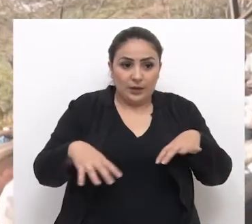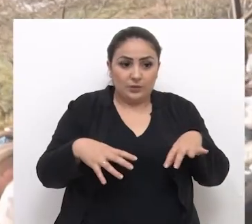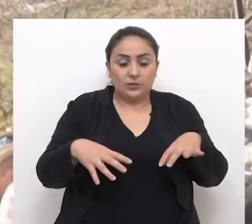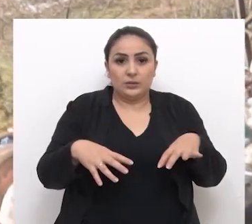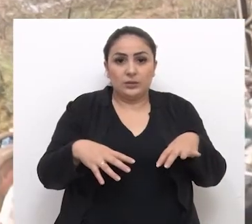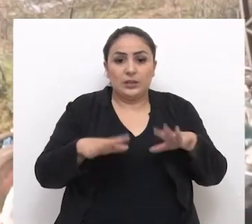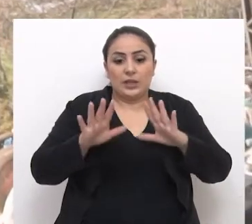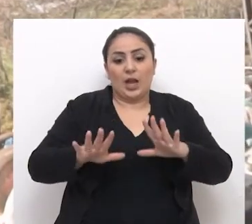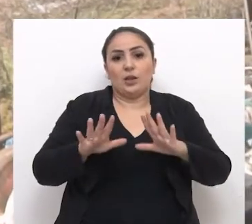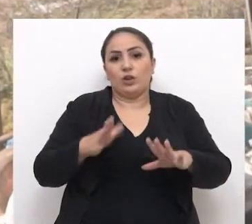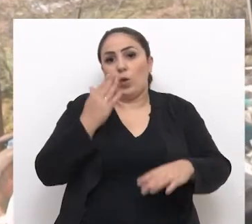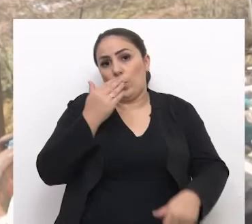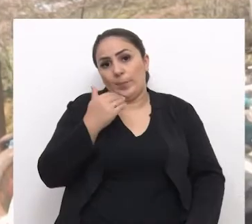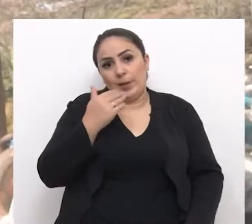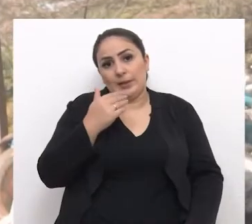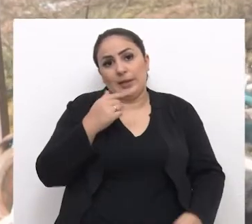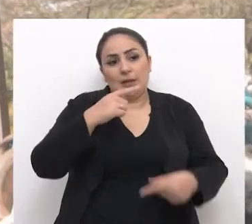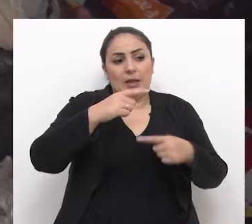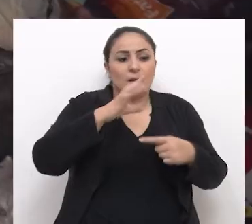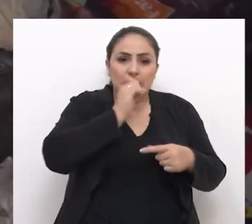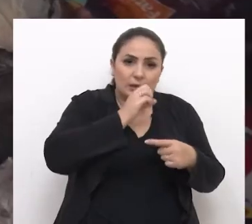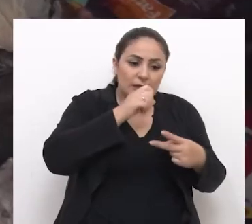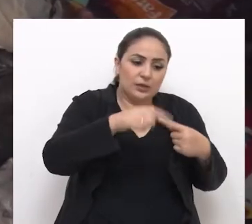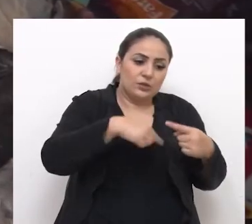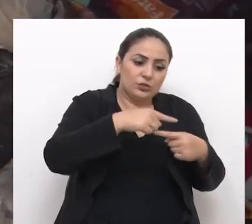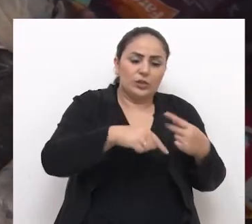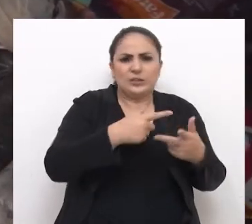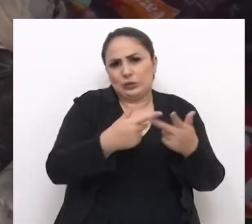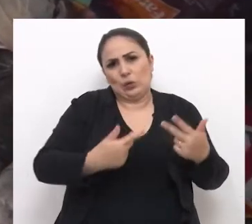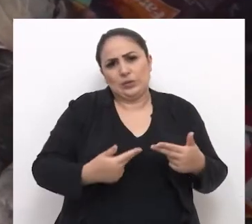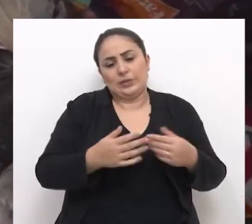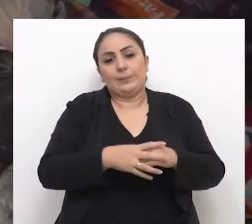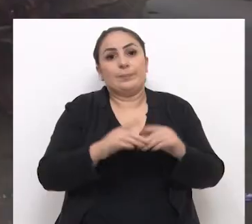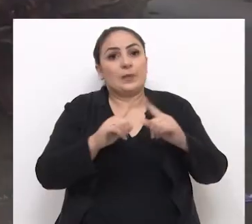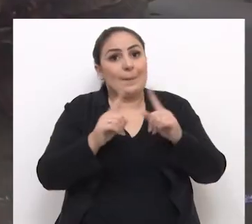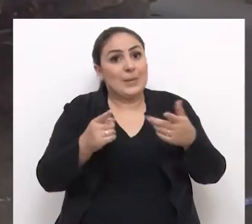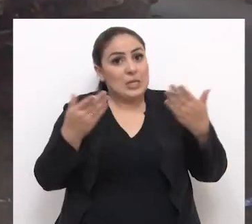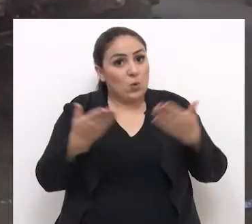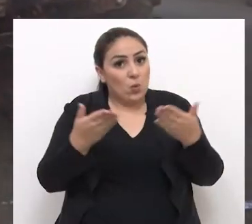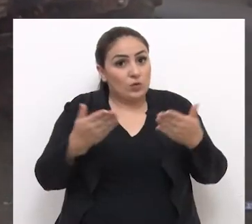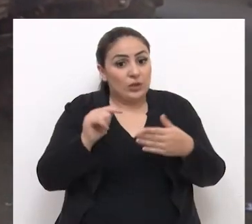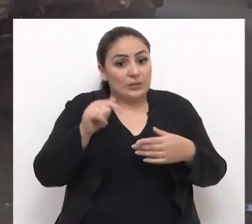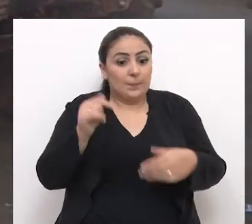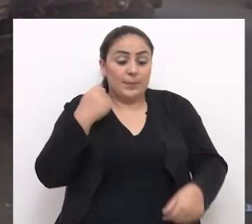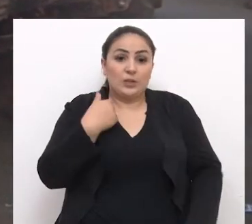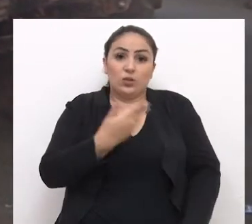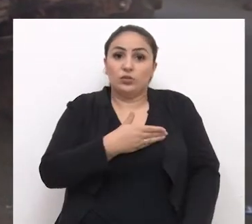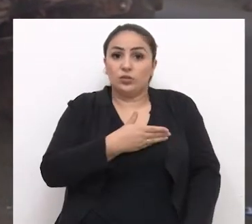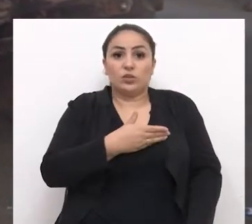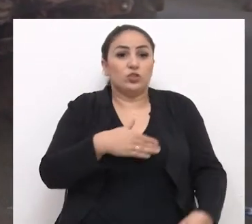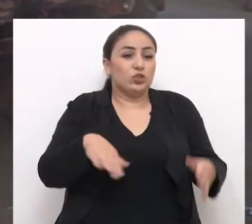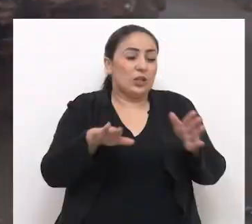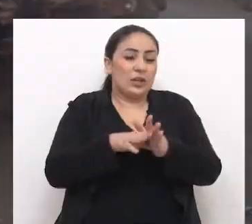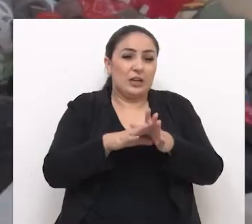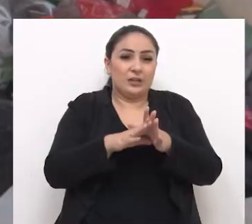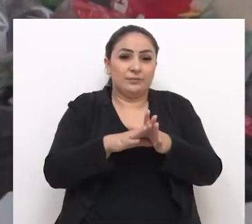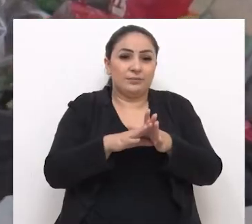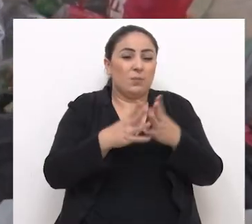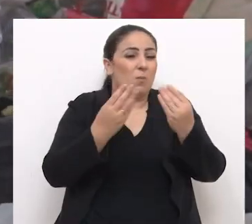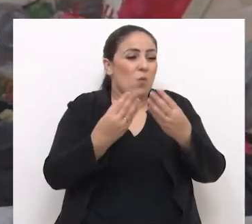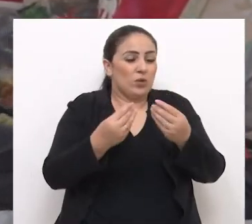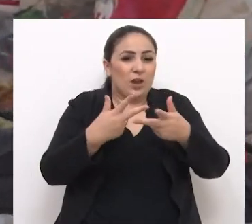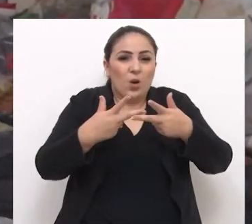separado e deixa comida, né? Por casca de laranja, essas coisas. Mas hoje, aqui para nós, tá